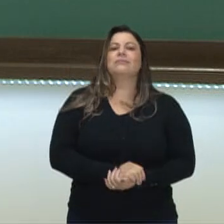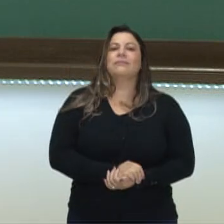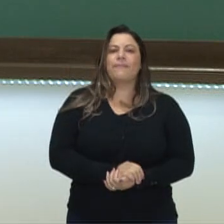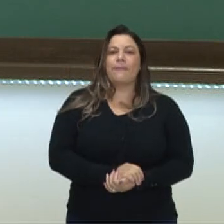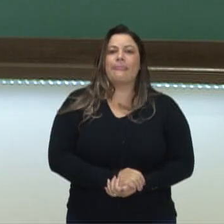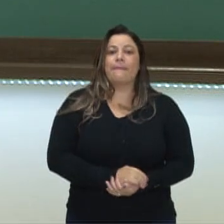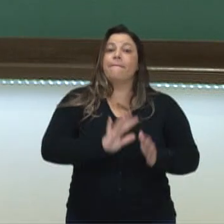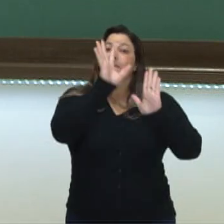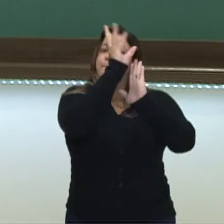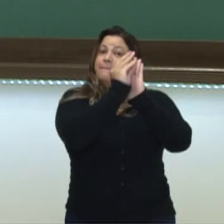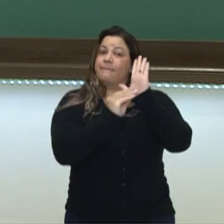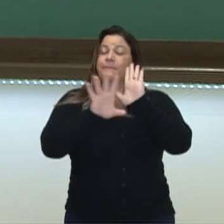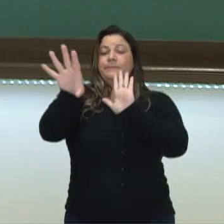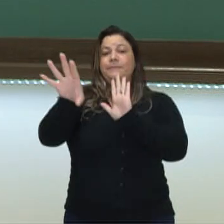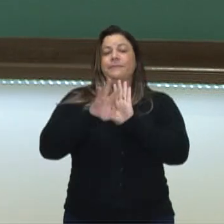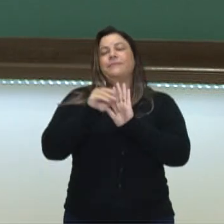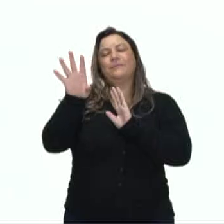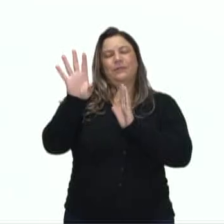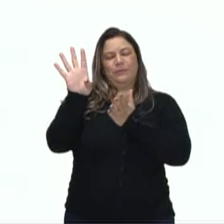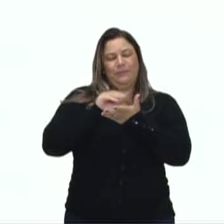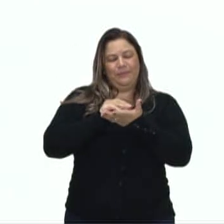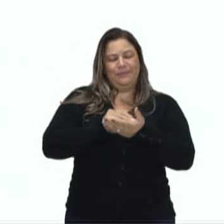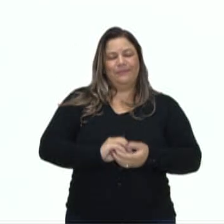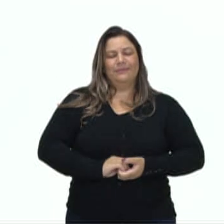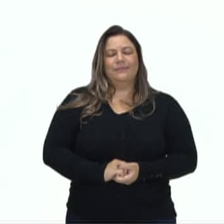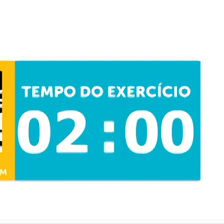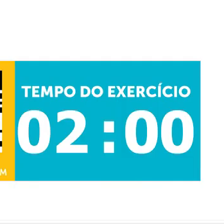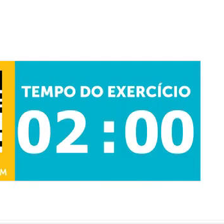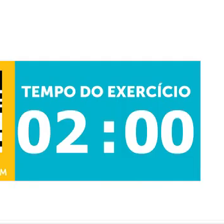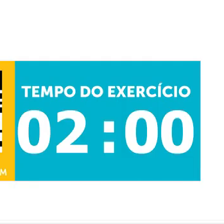bom? Anota isso no seu caderno e eu já volto.